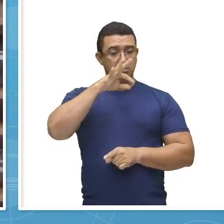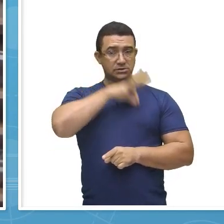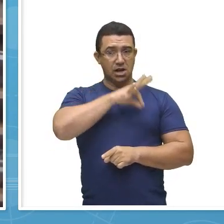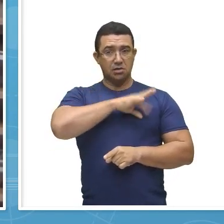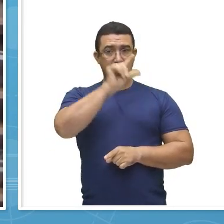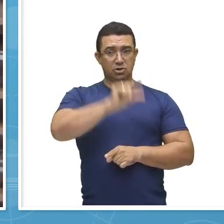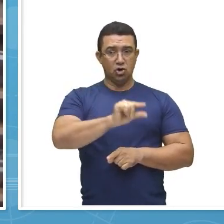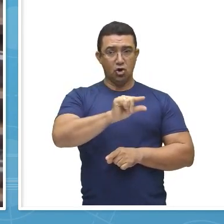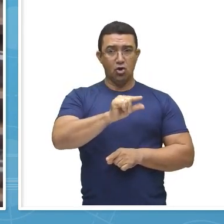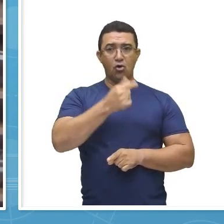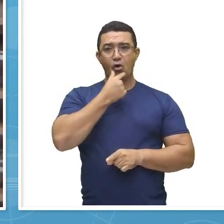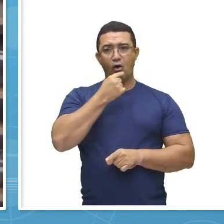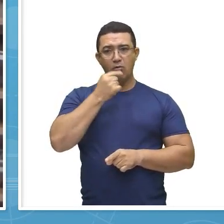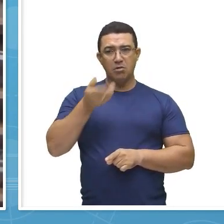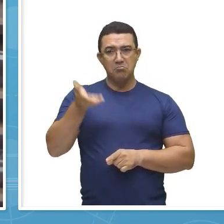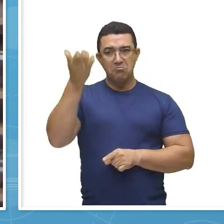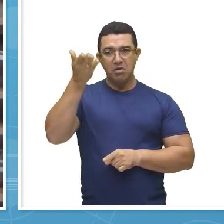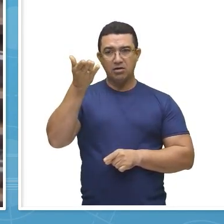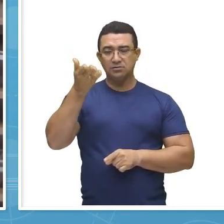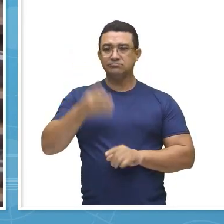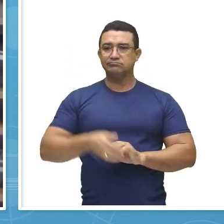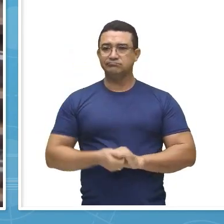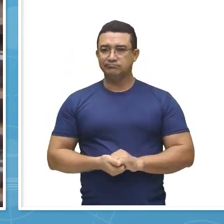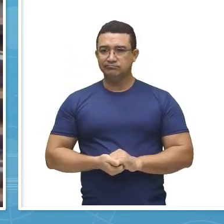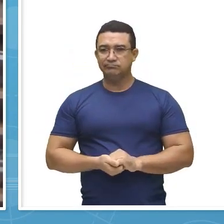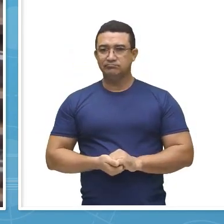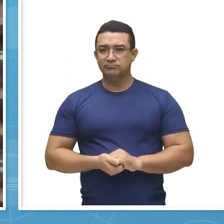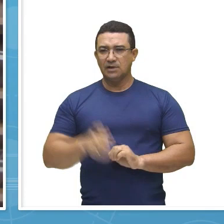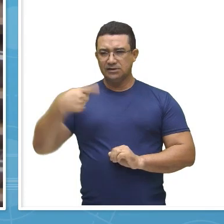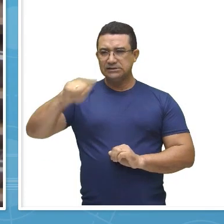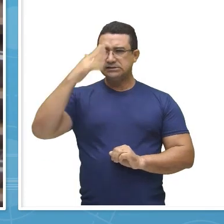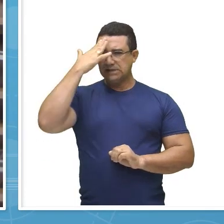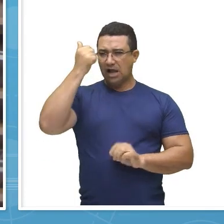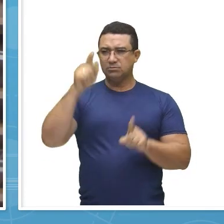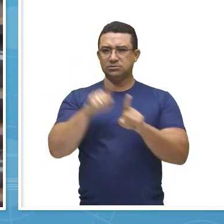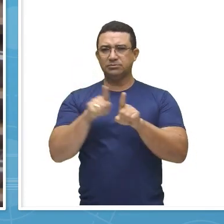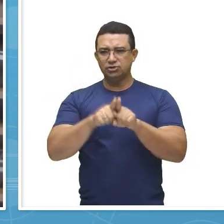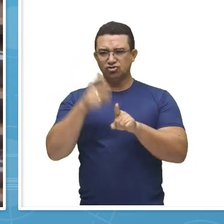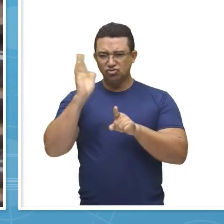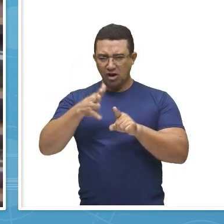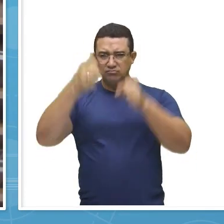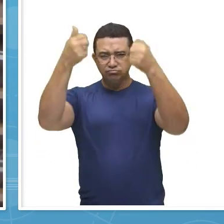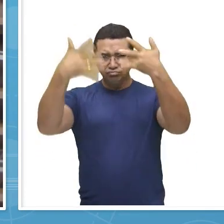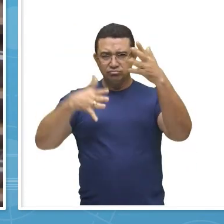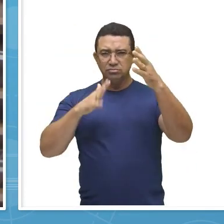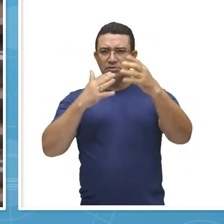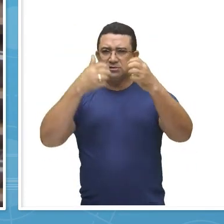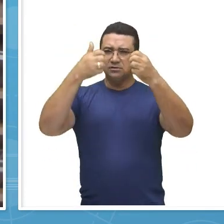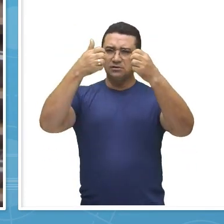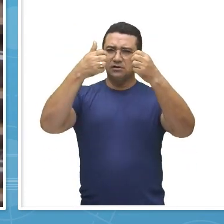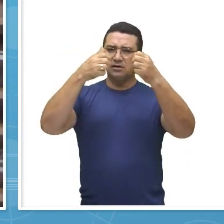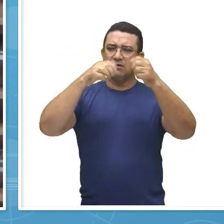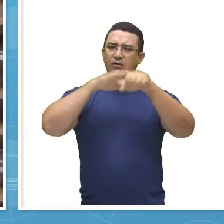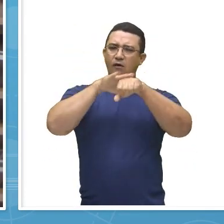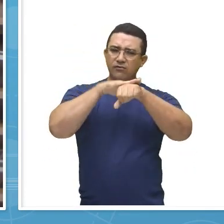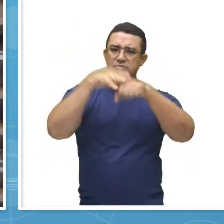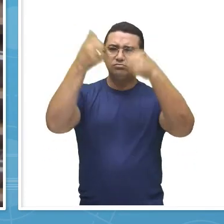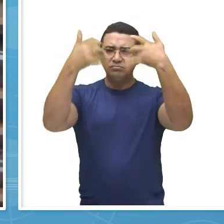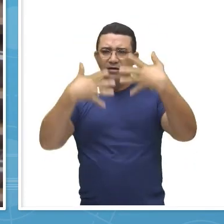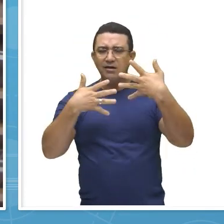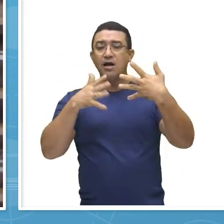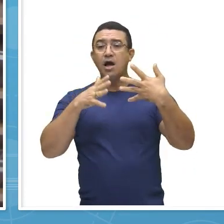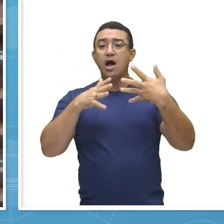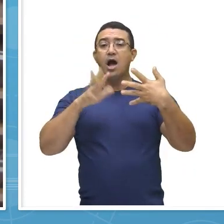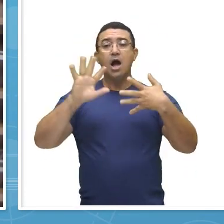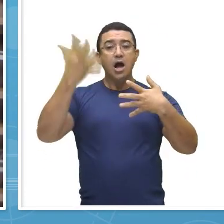cria um ambiente insalubre. E vocês já sabem também, que nós já conversamos com vocês em vários momentos, que vai ter um momento